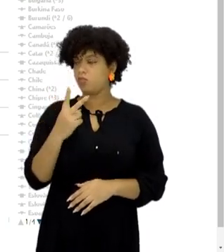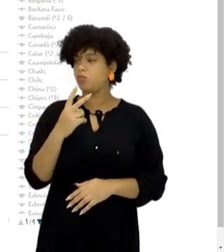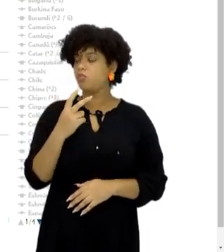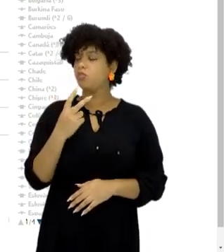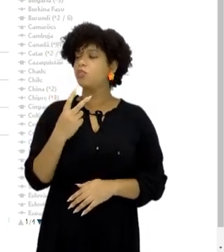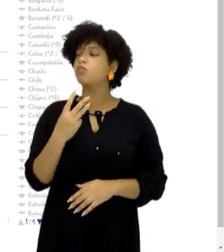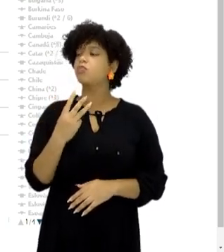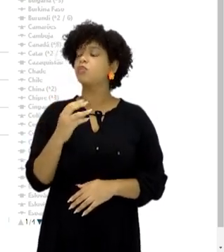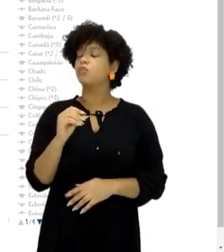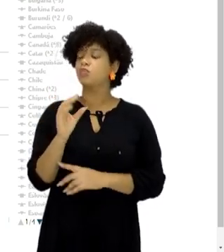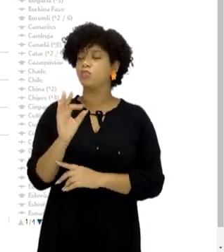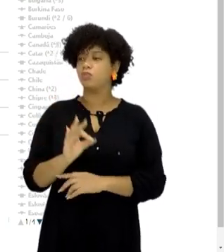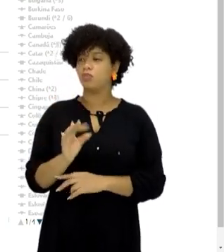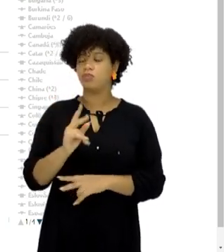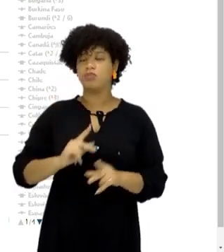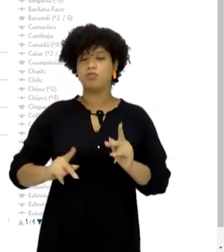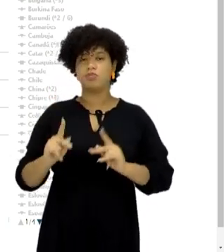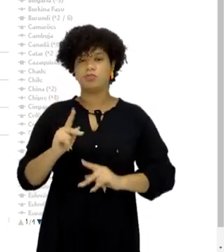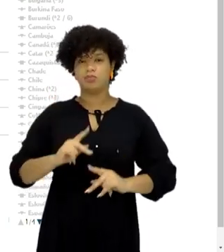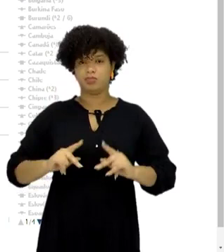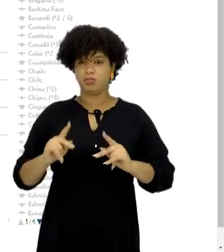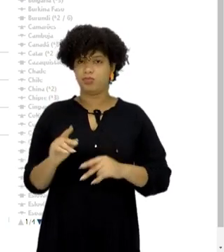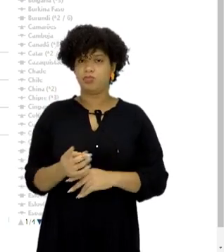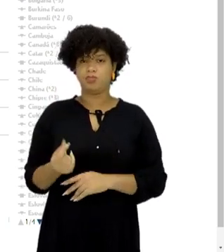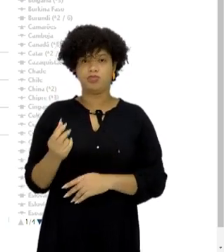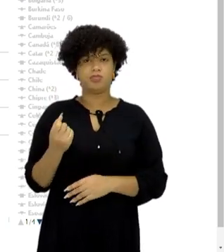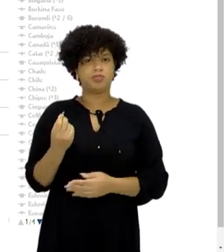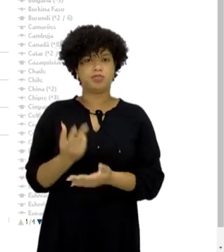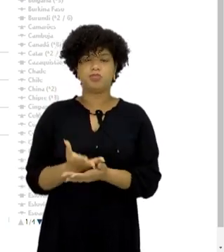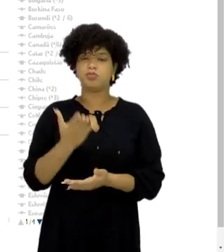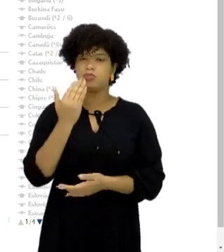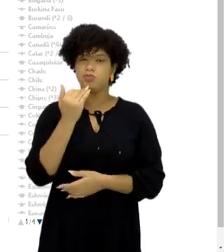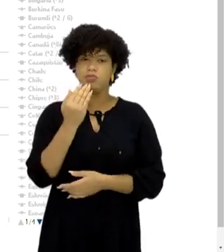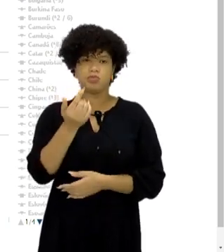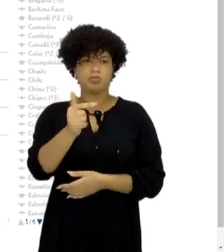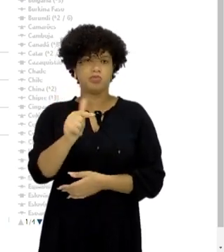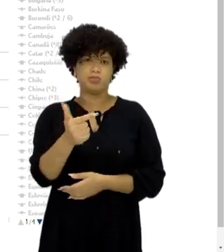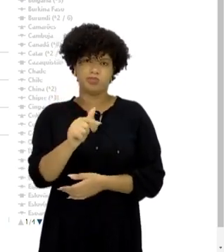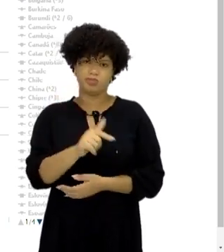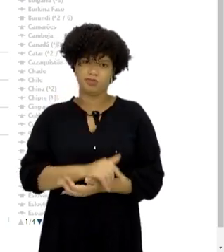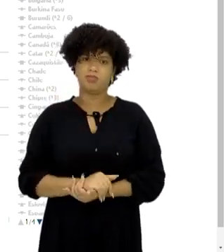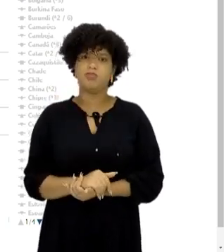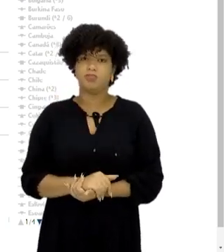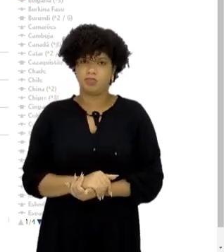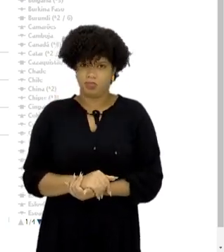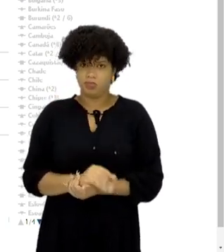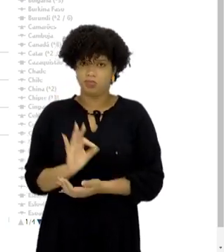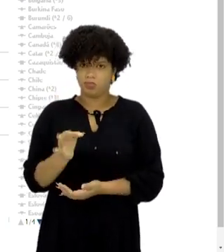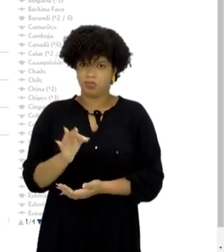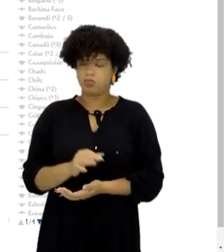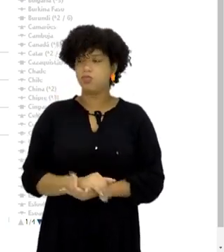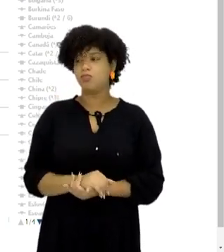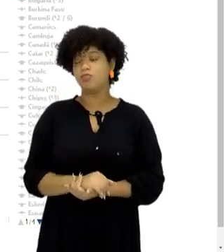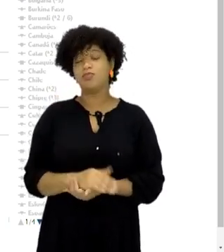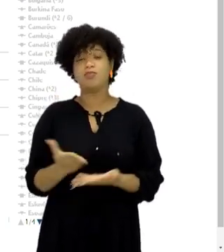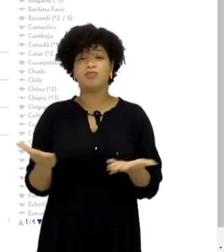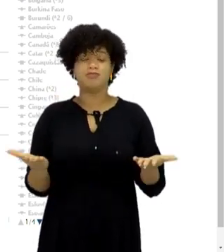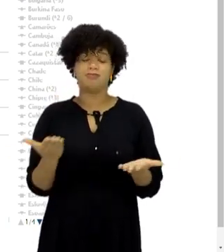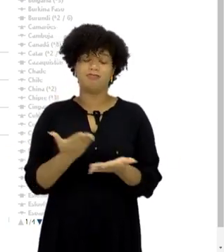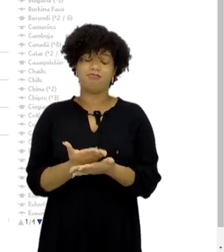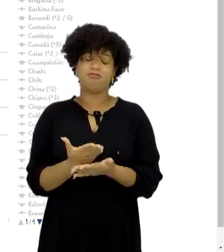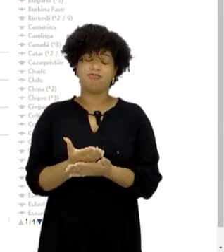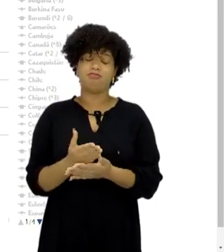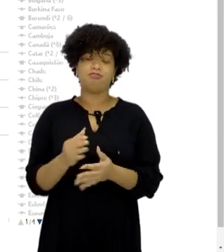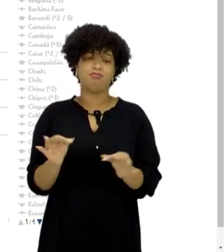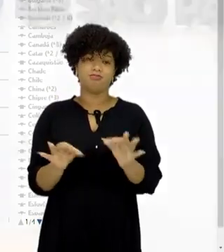30% da população sem dinheiro para comprar alimentos. Tá certo, pessoal? Bom, infelizmente ela acabou, se